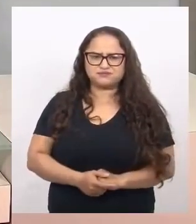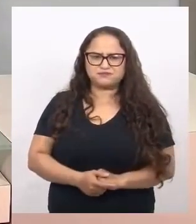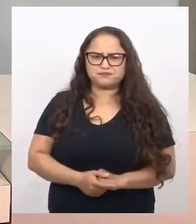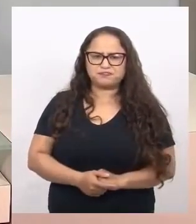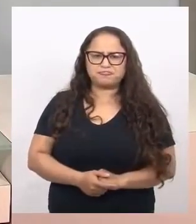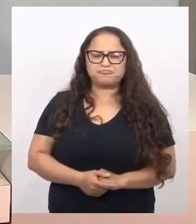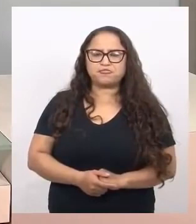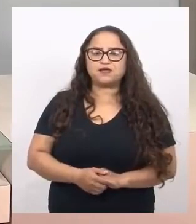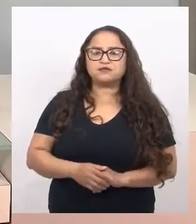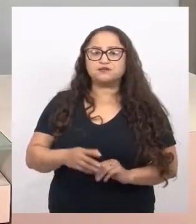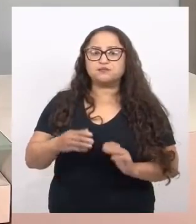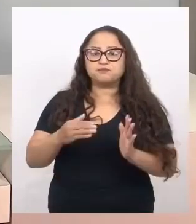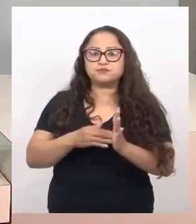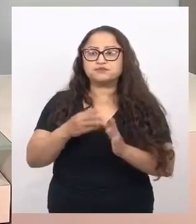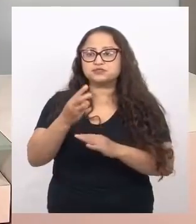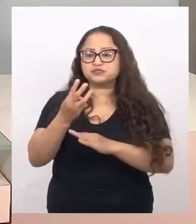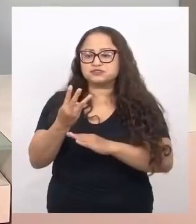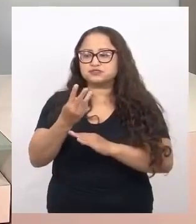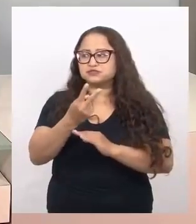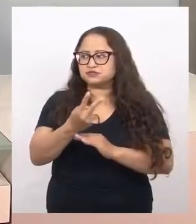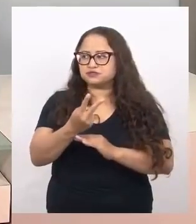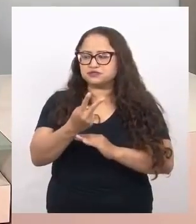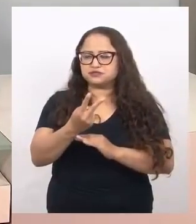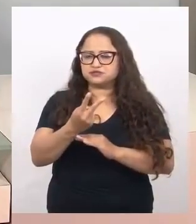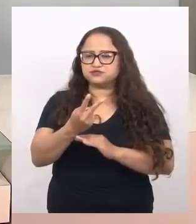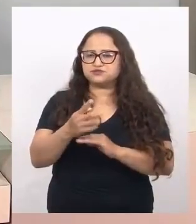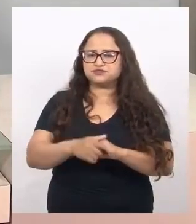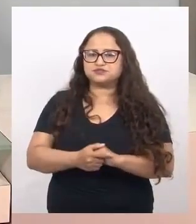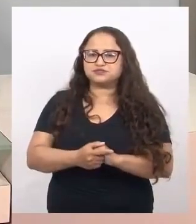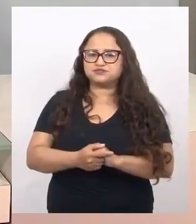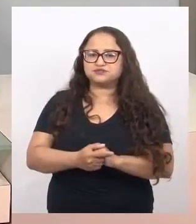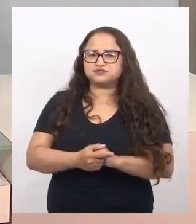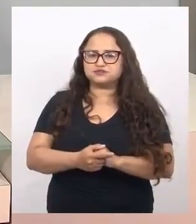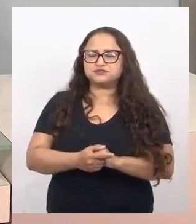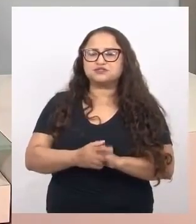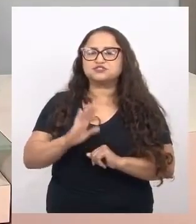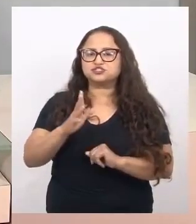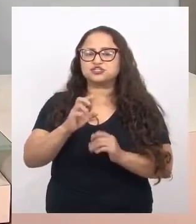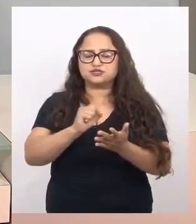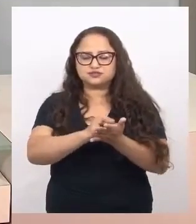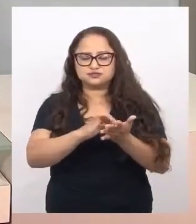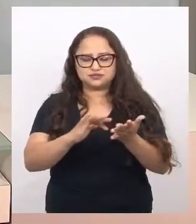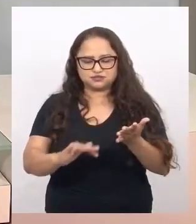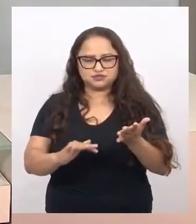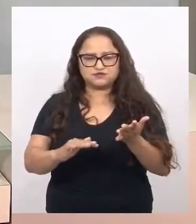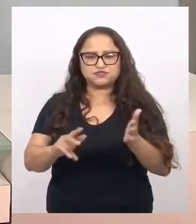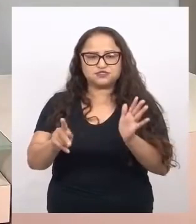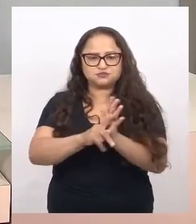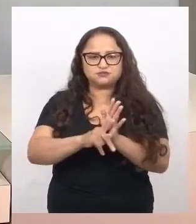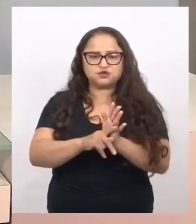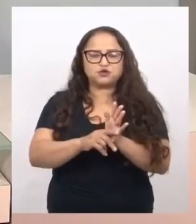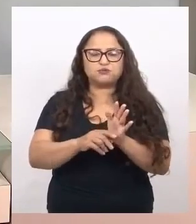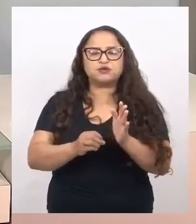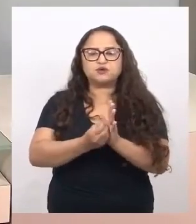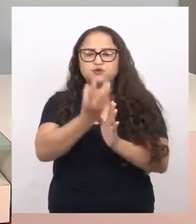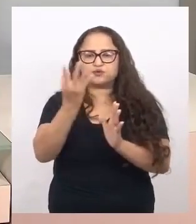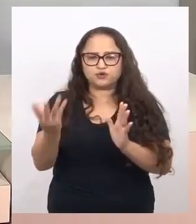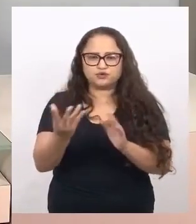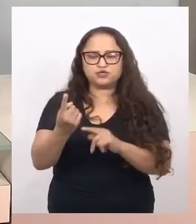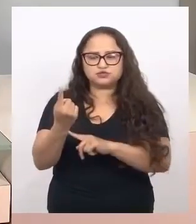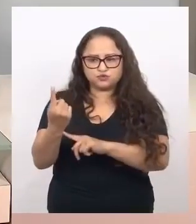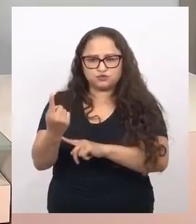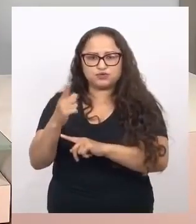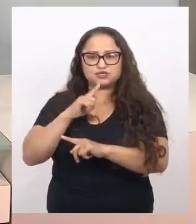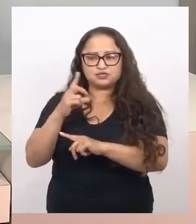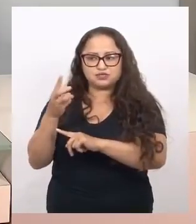Dessas 32, 5 aulas são de unidades curriculares. Ela pegou uma componente que tem